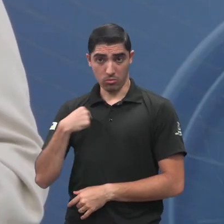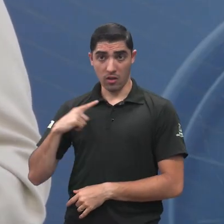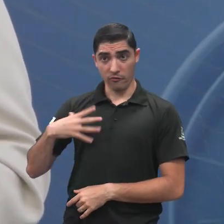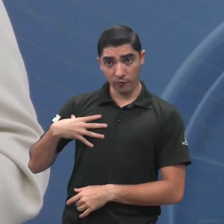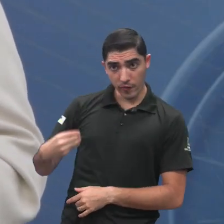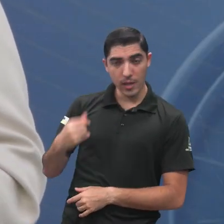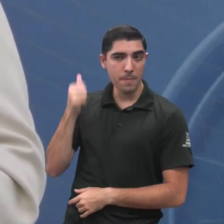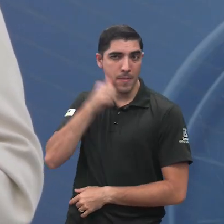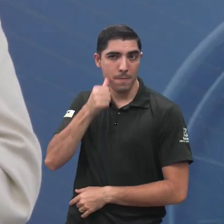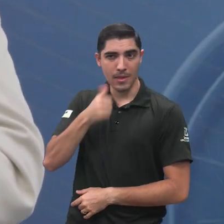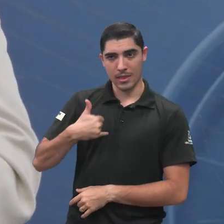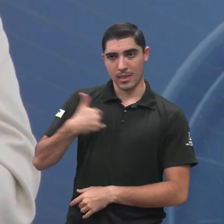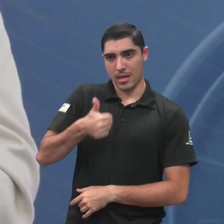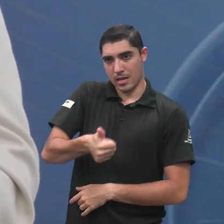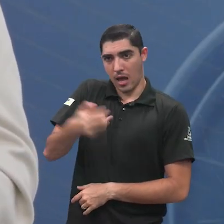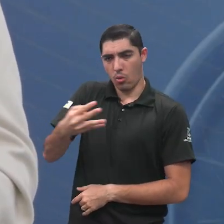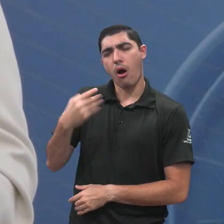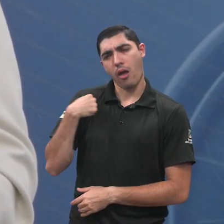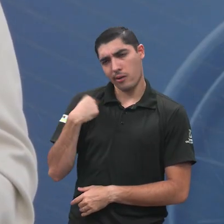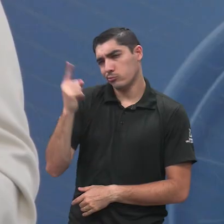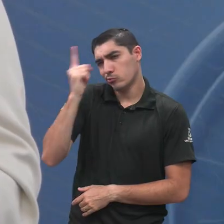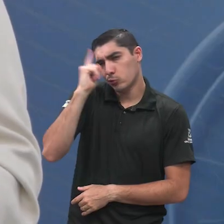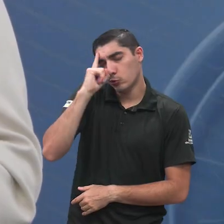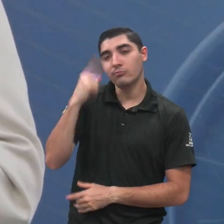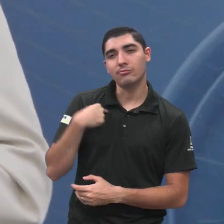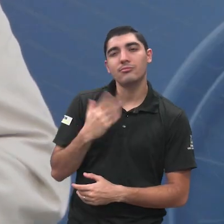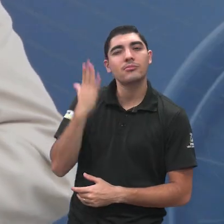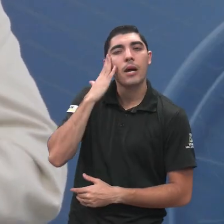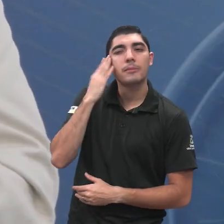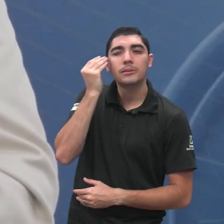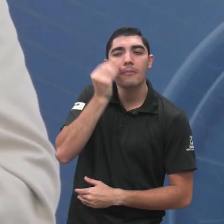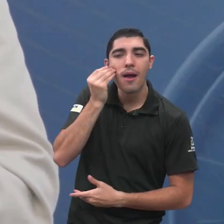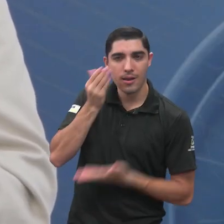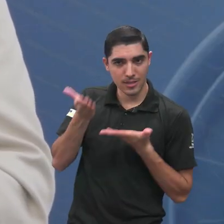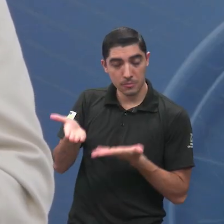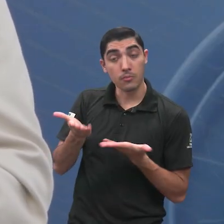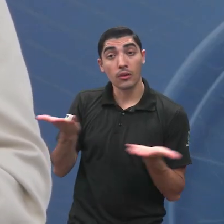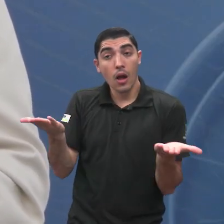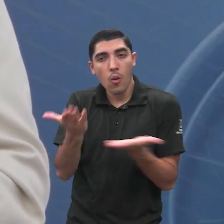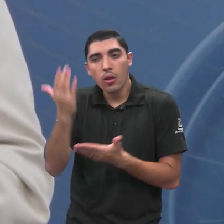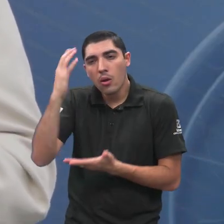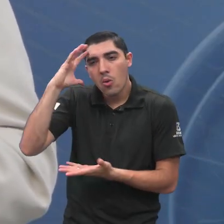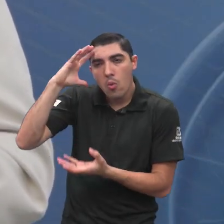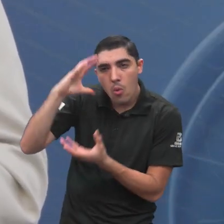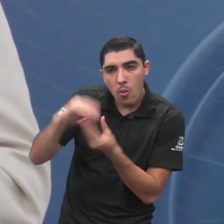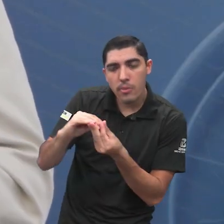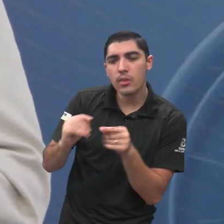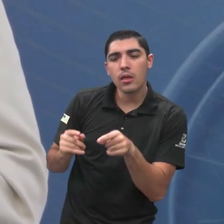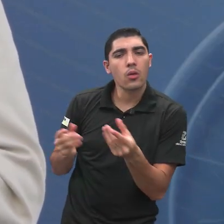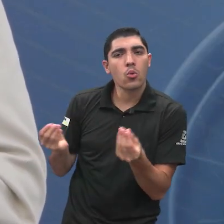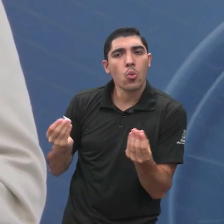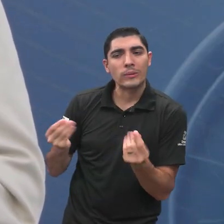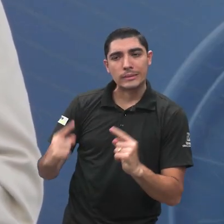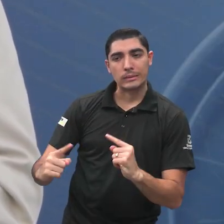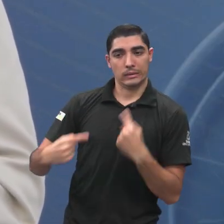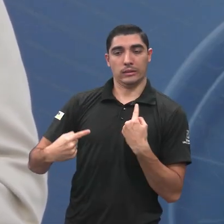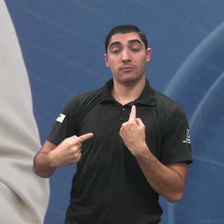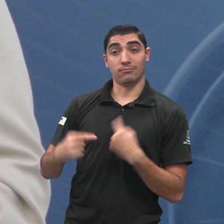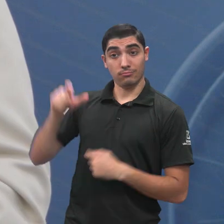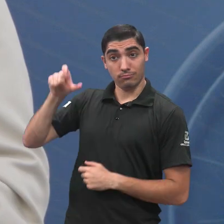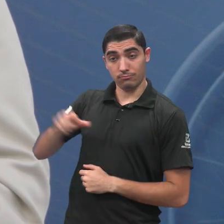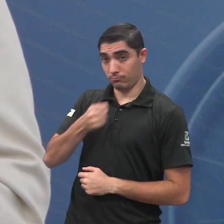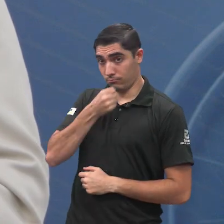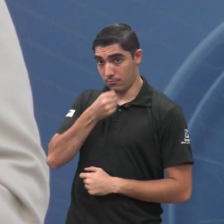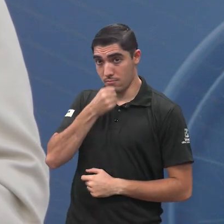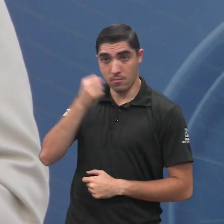de uma menina de 14 anos, vivo isso na prática. E para a gente entender melhor, né, como é esse desafio, o